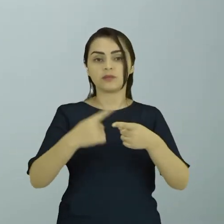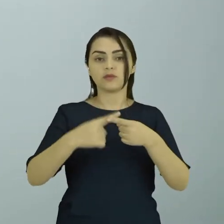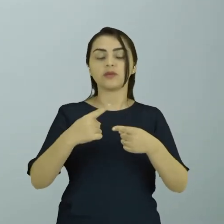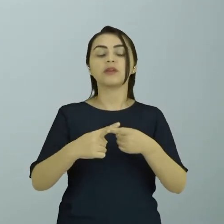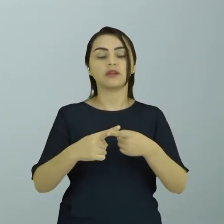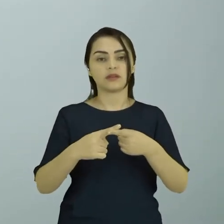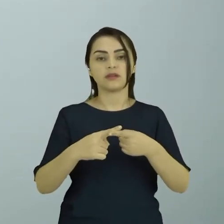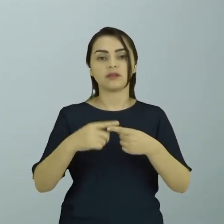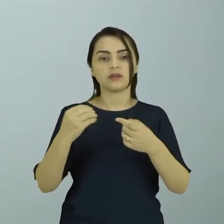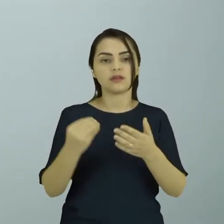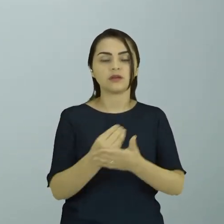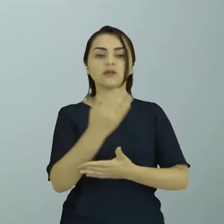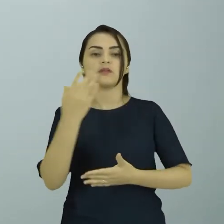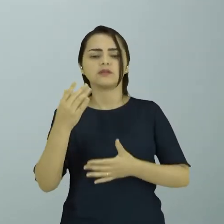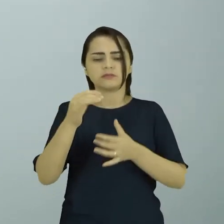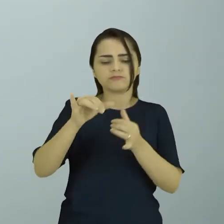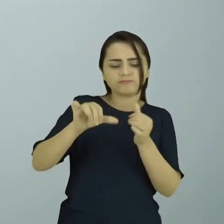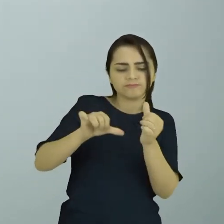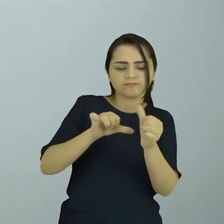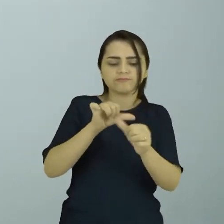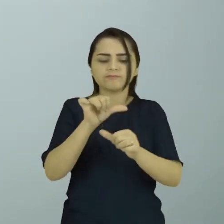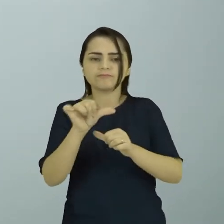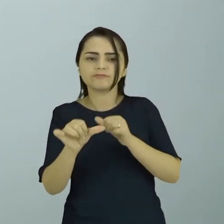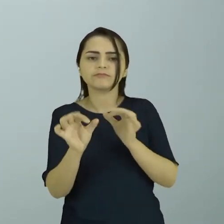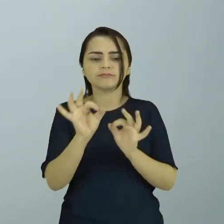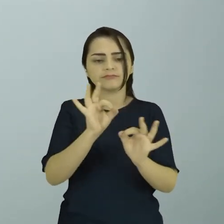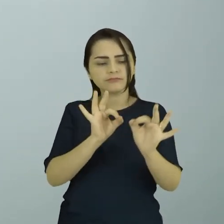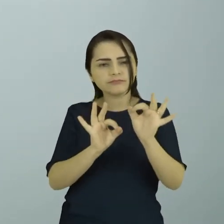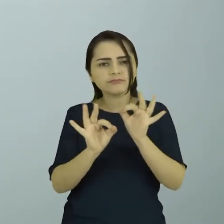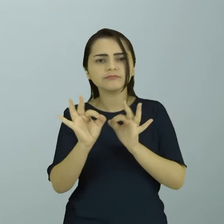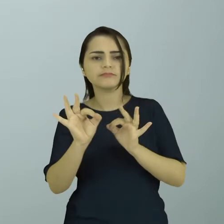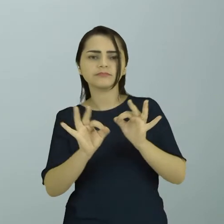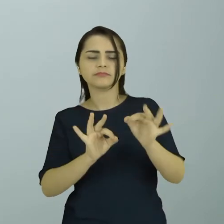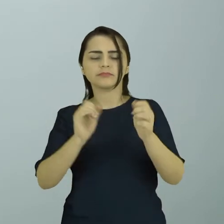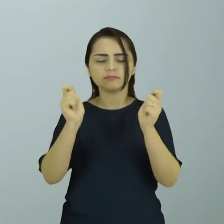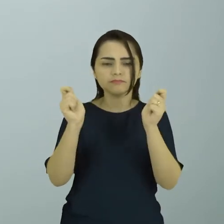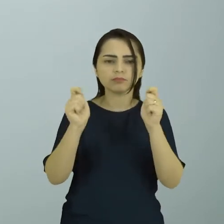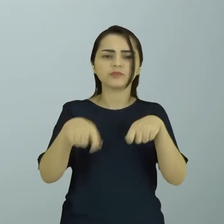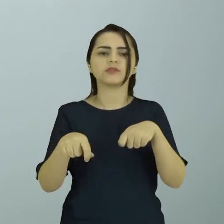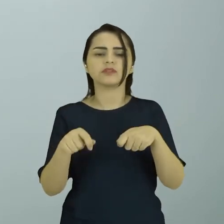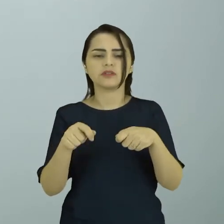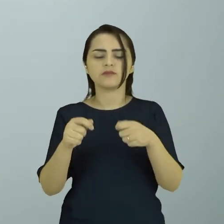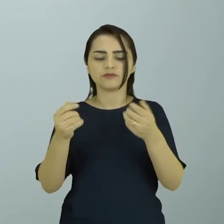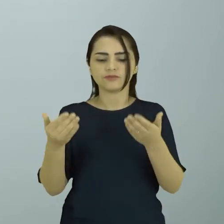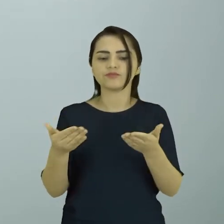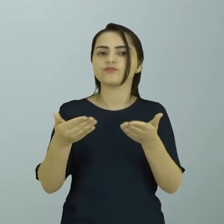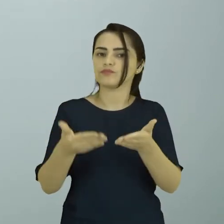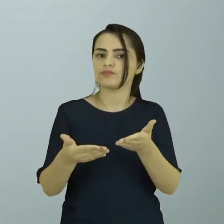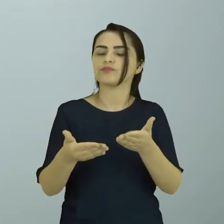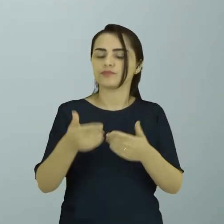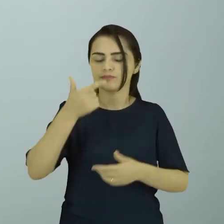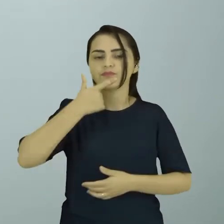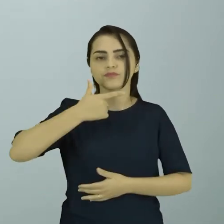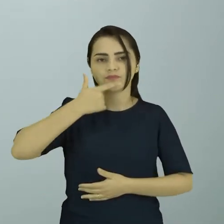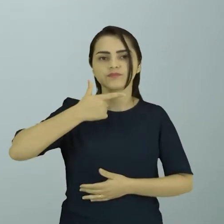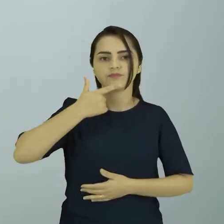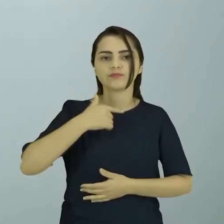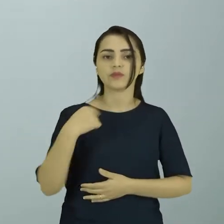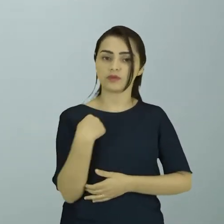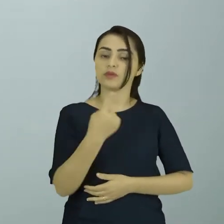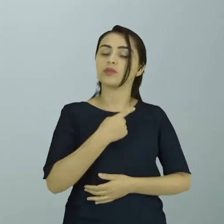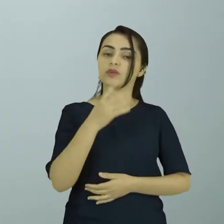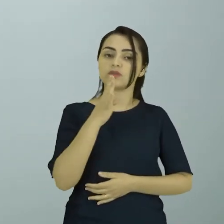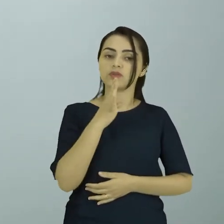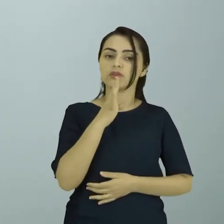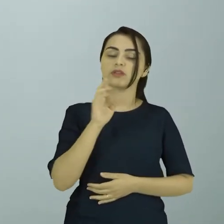houve toda uma preparação, toda uma modificação para poder chegar ao queijo, que nós conhecemos,